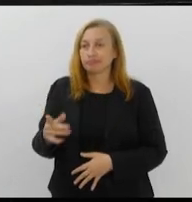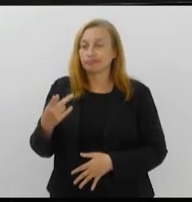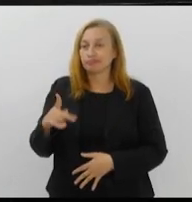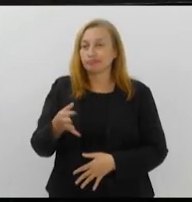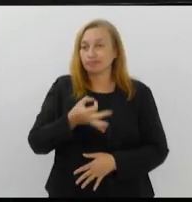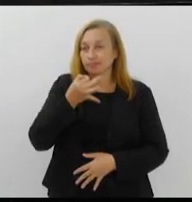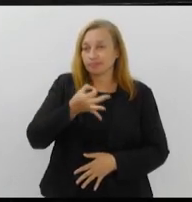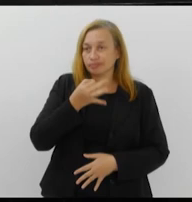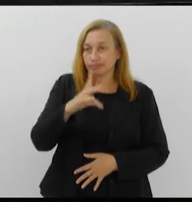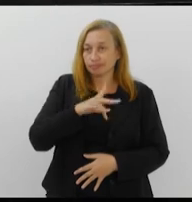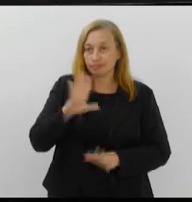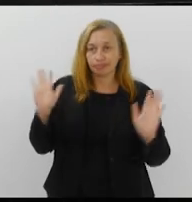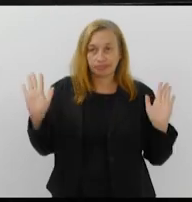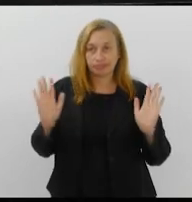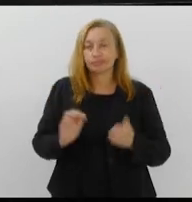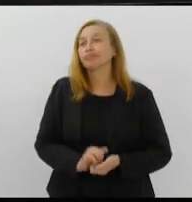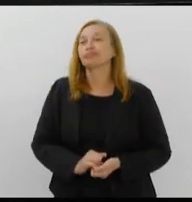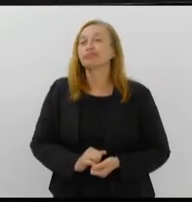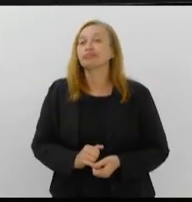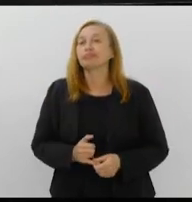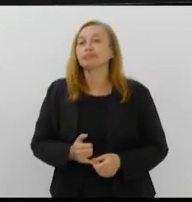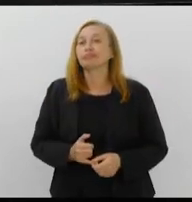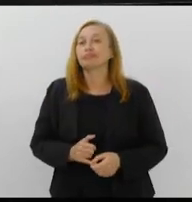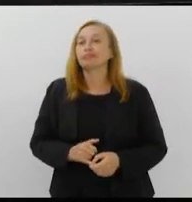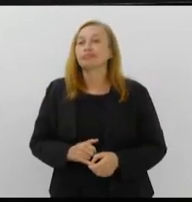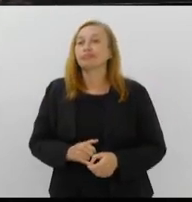sua própria opinião.